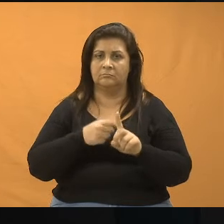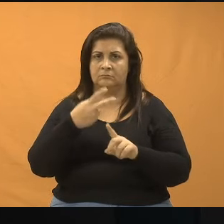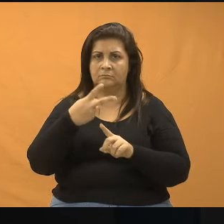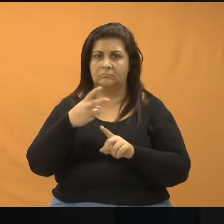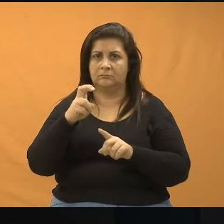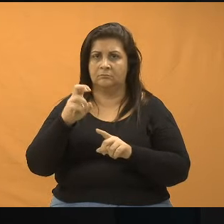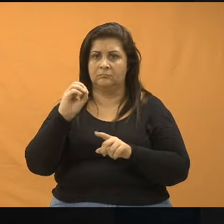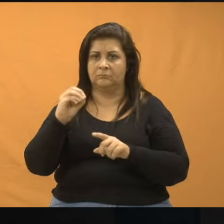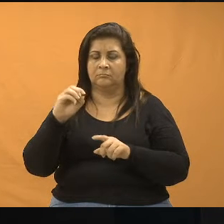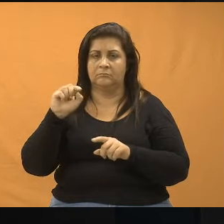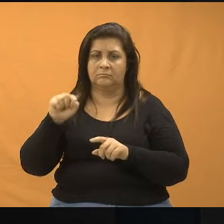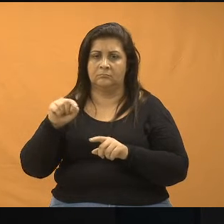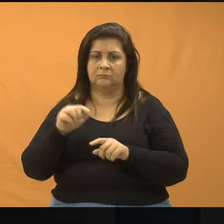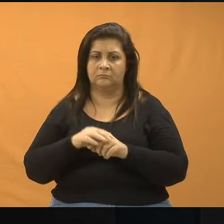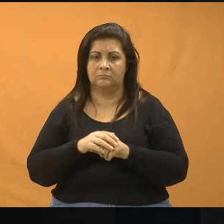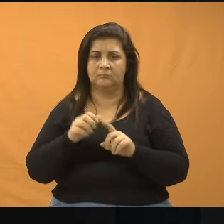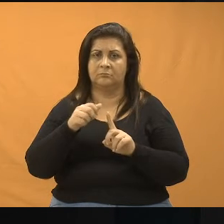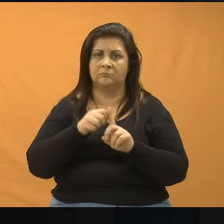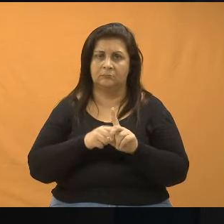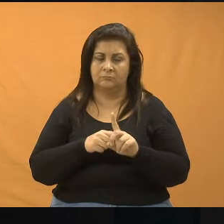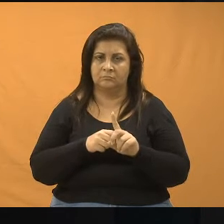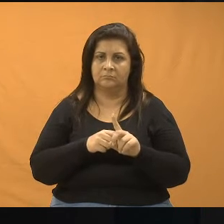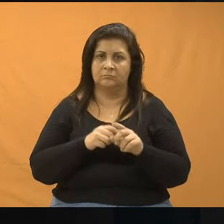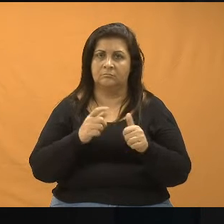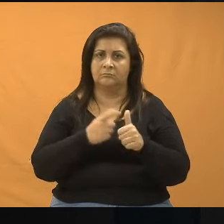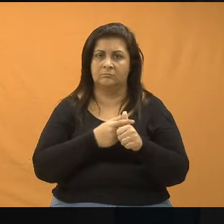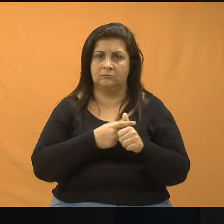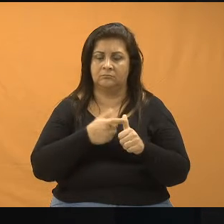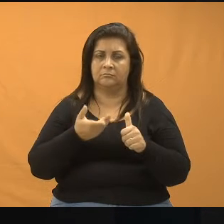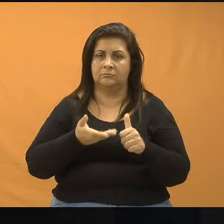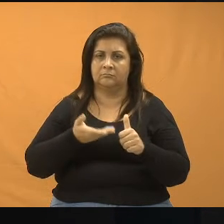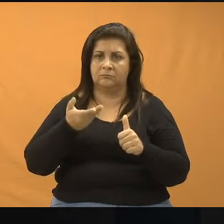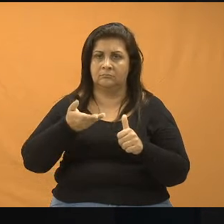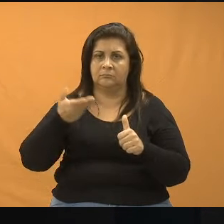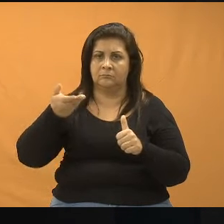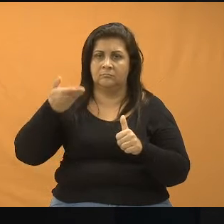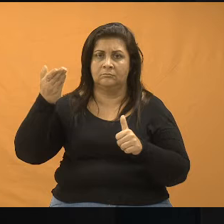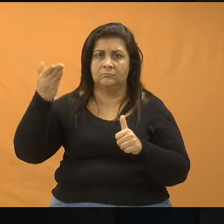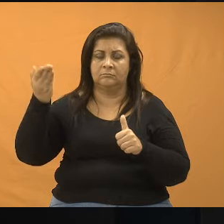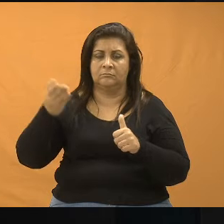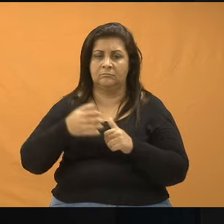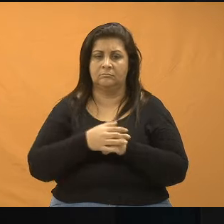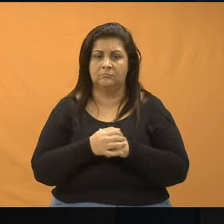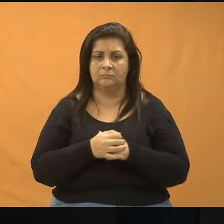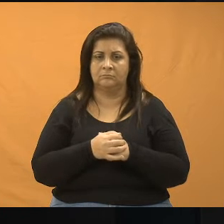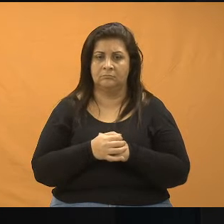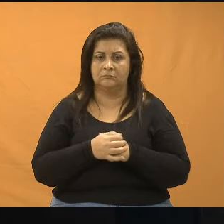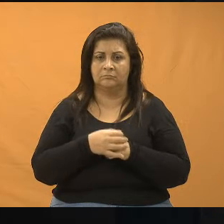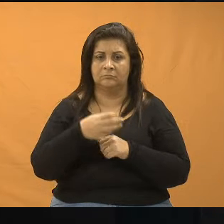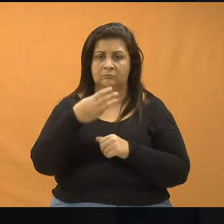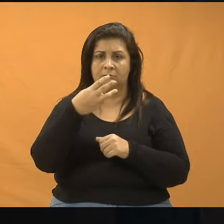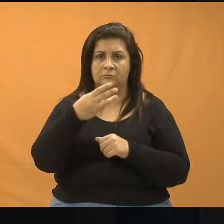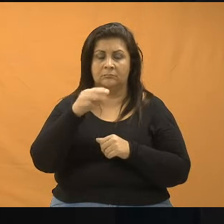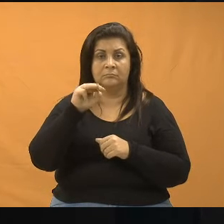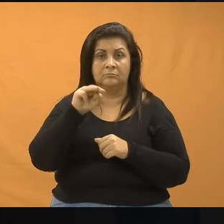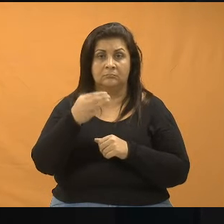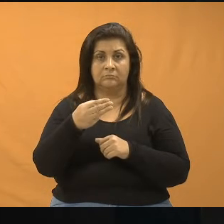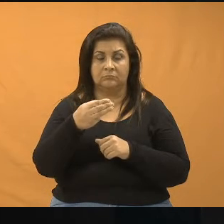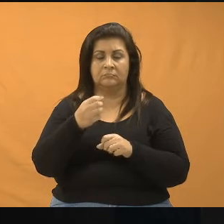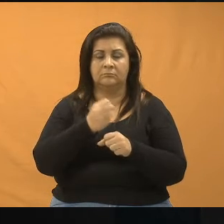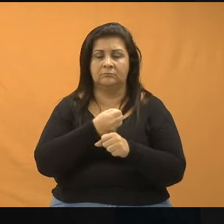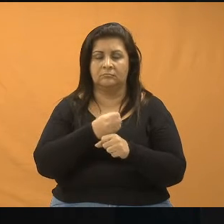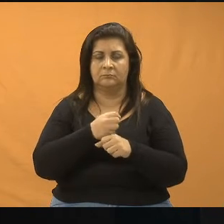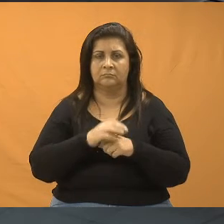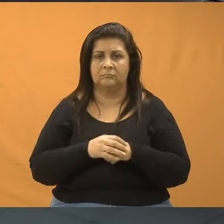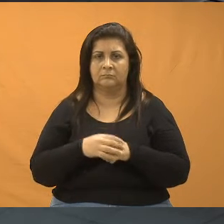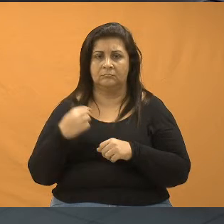R$250 mil por mês, a gente está crescendo a dívida da Santa Casa ainda em R$3 milhões por ano. Quando nós